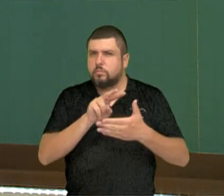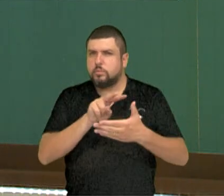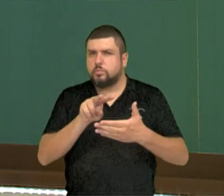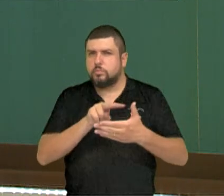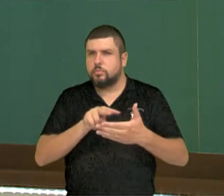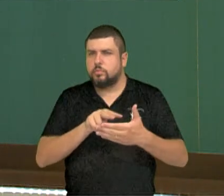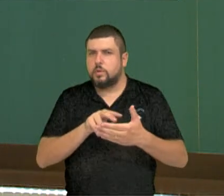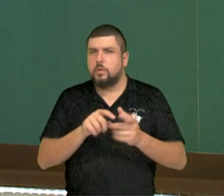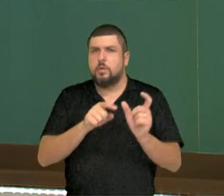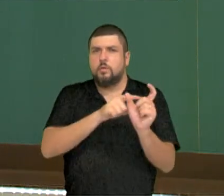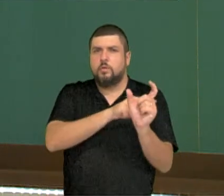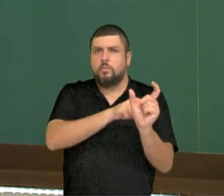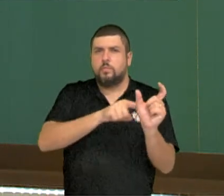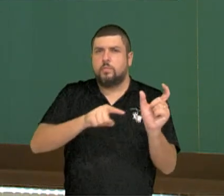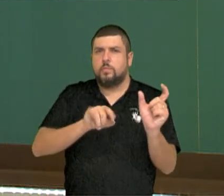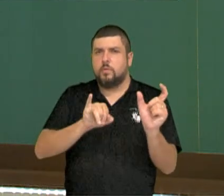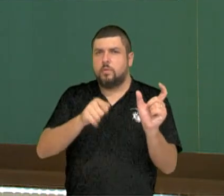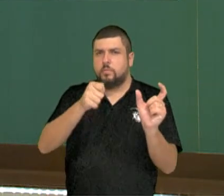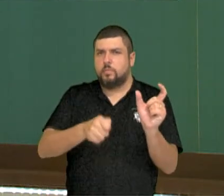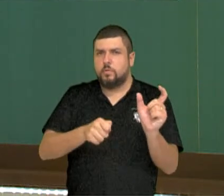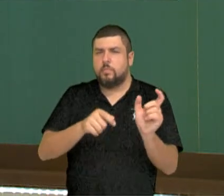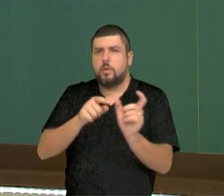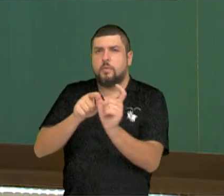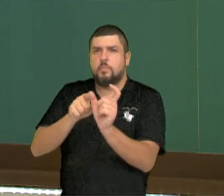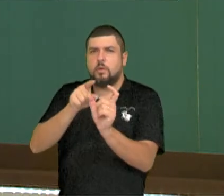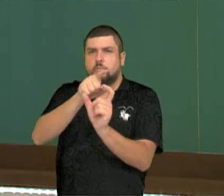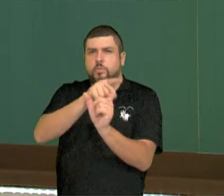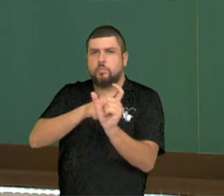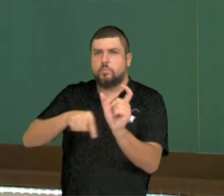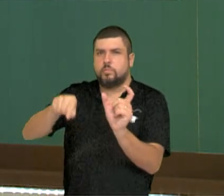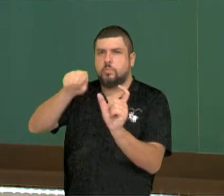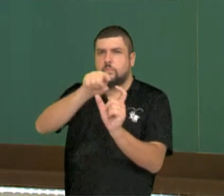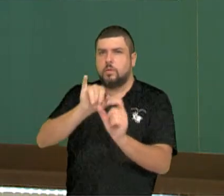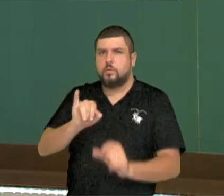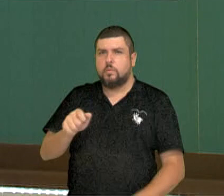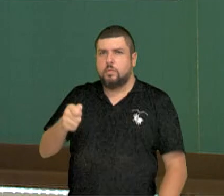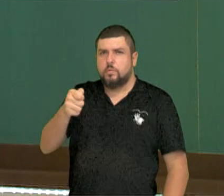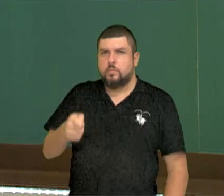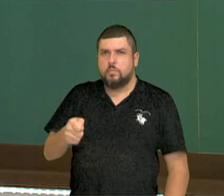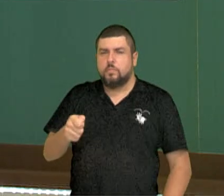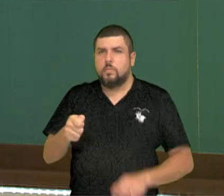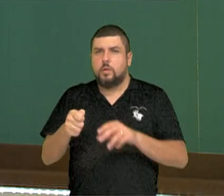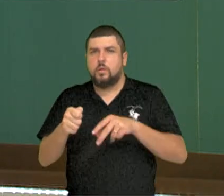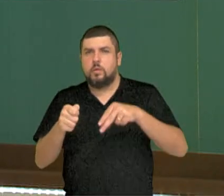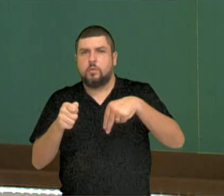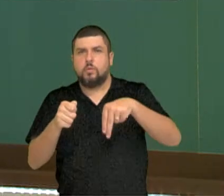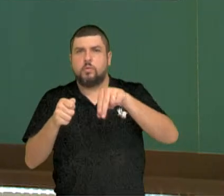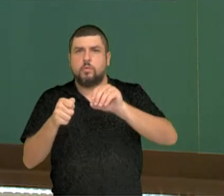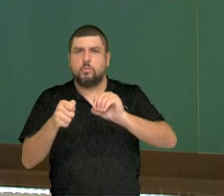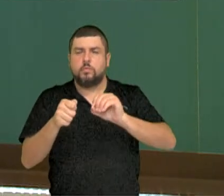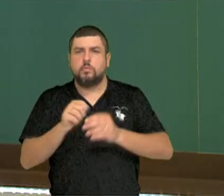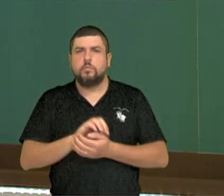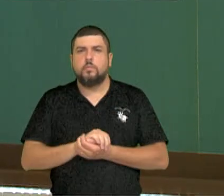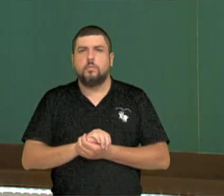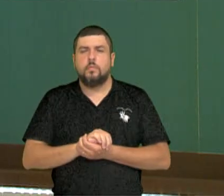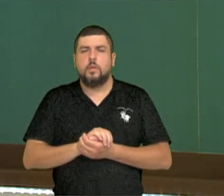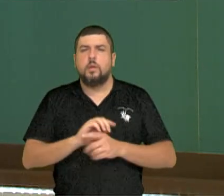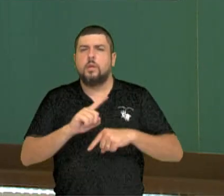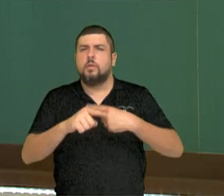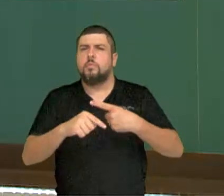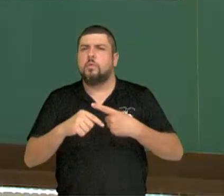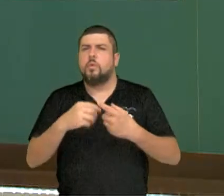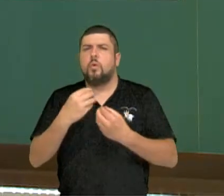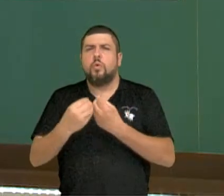sublinhar imperativo afirmativo e circular imperativo negativo. Vai pensando, como que uma criança se